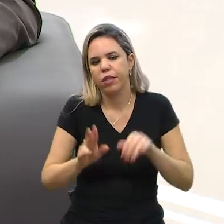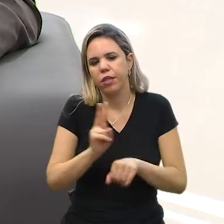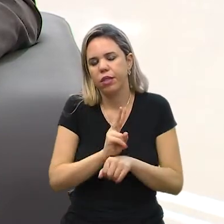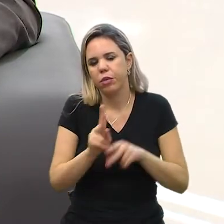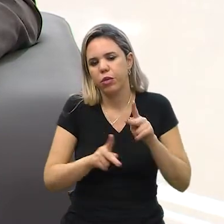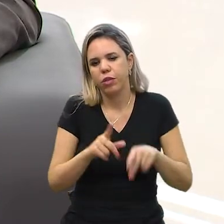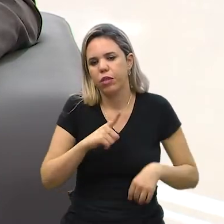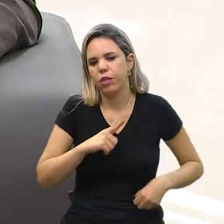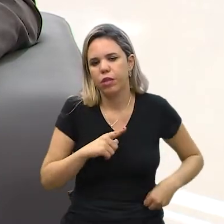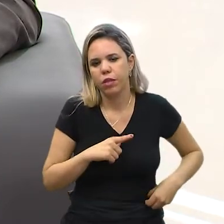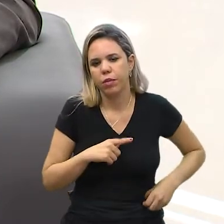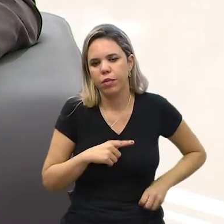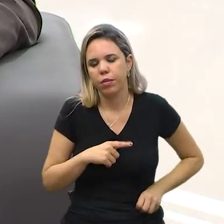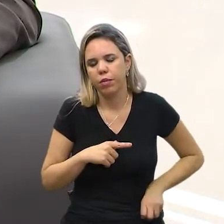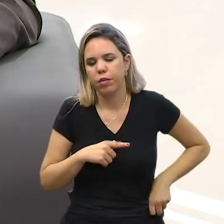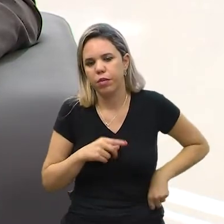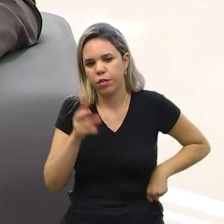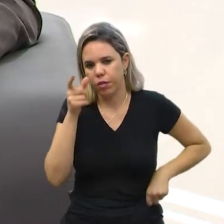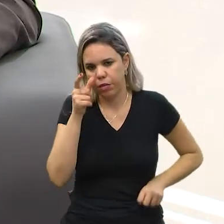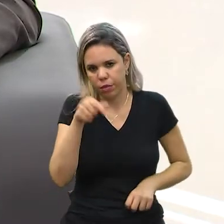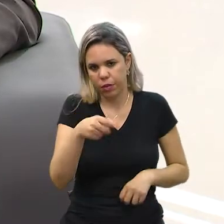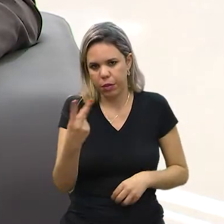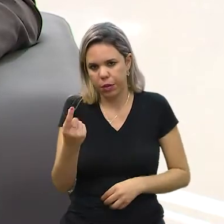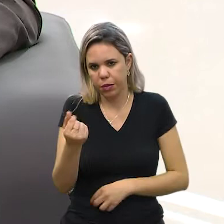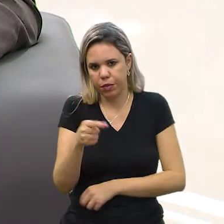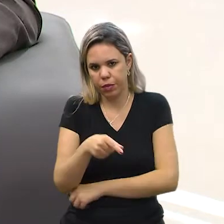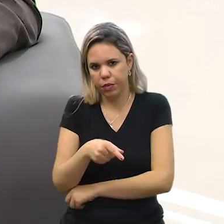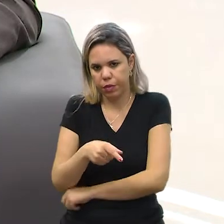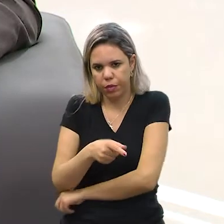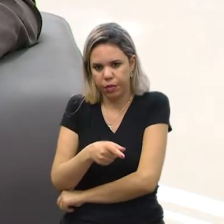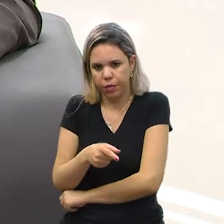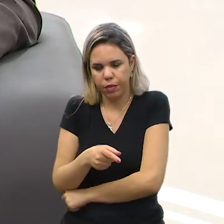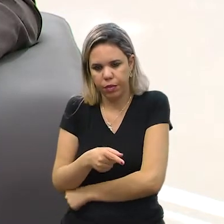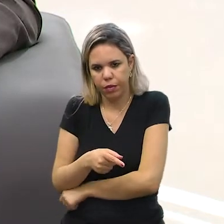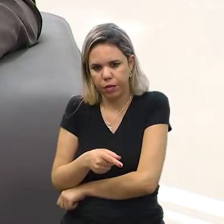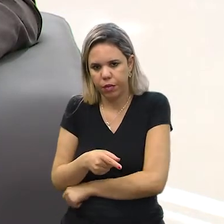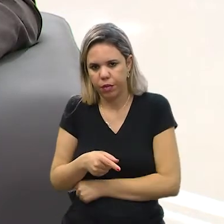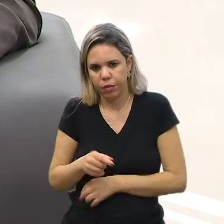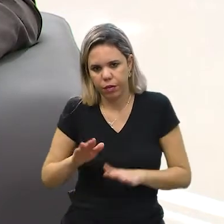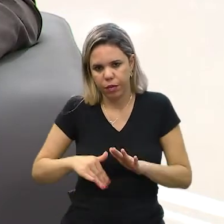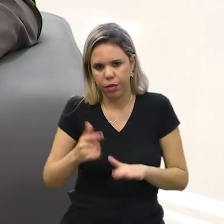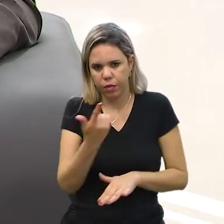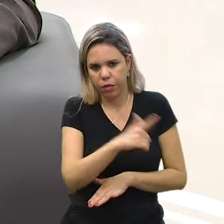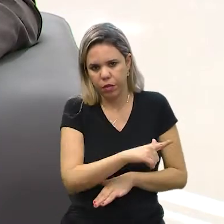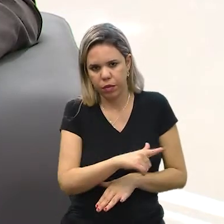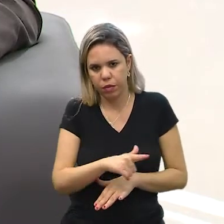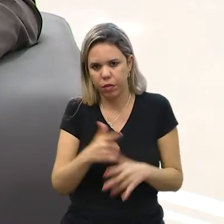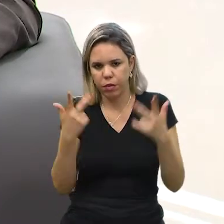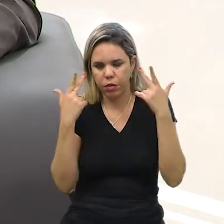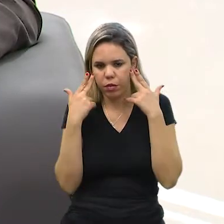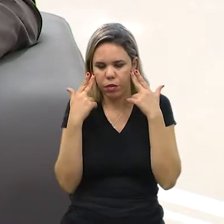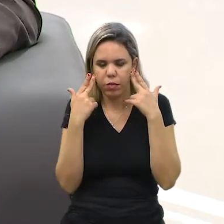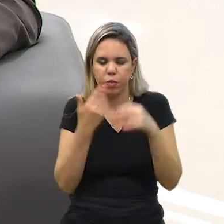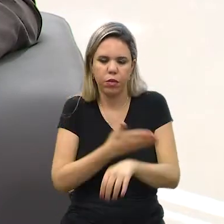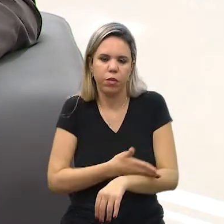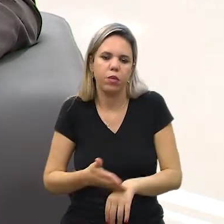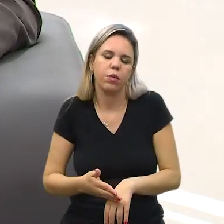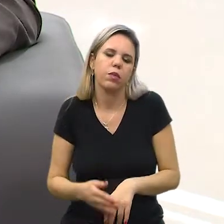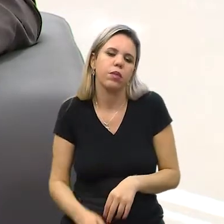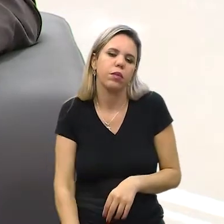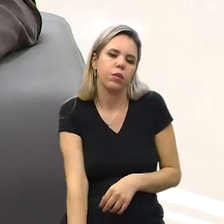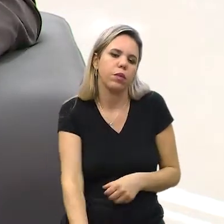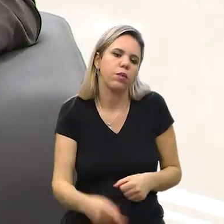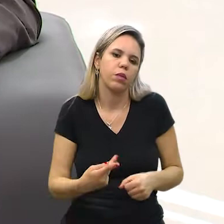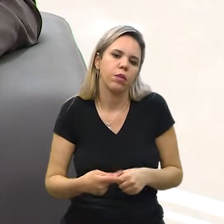pessoa deve ter ao ver que aquele preço está mais baixo do que o que seria o costume daquele